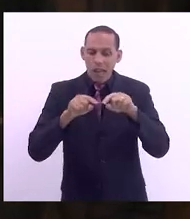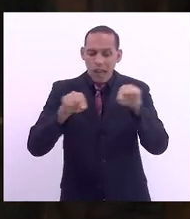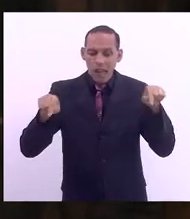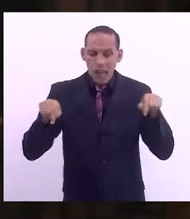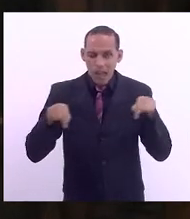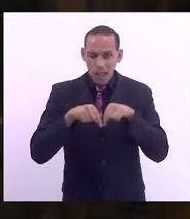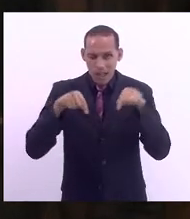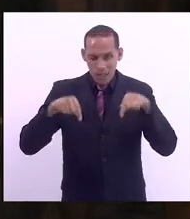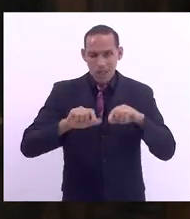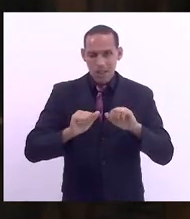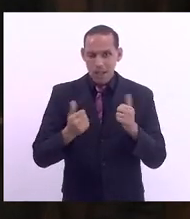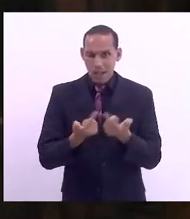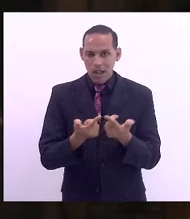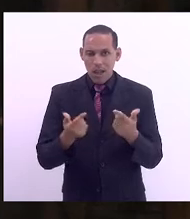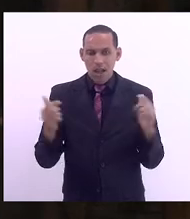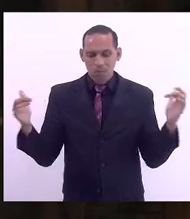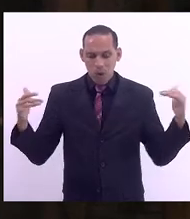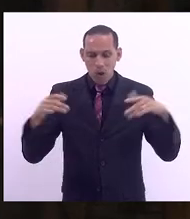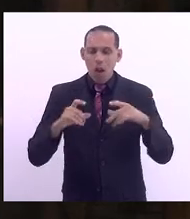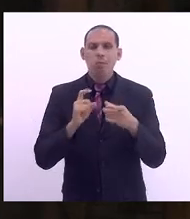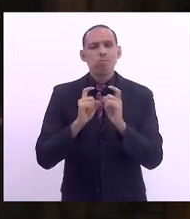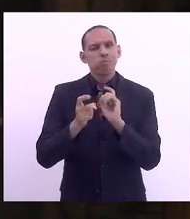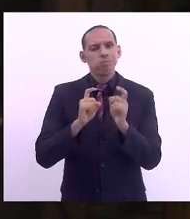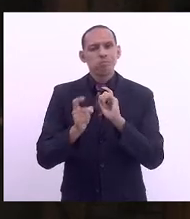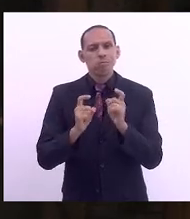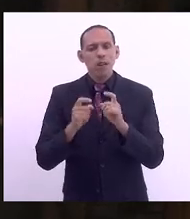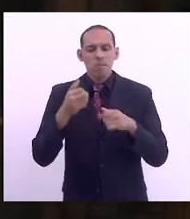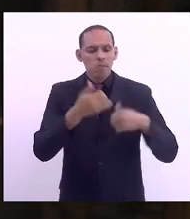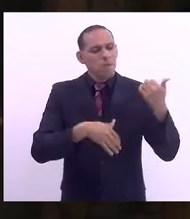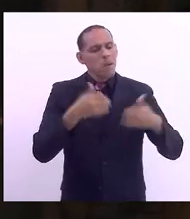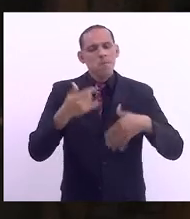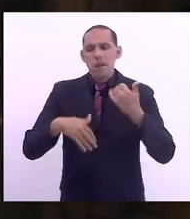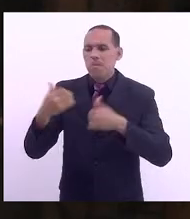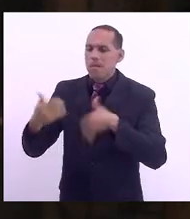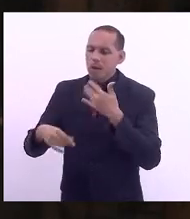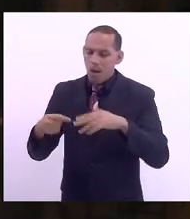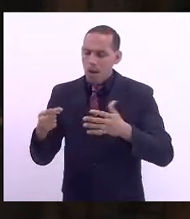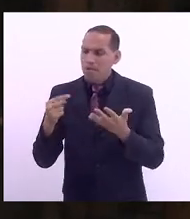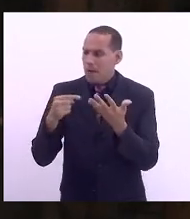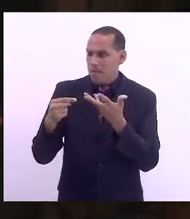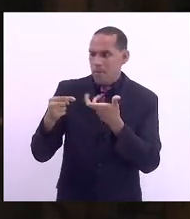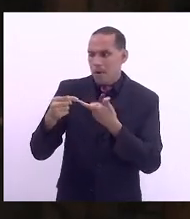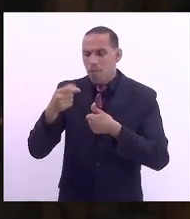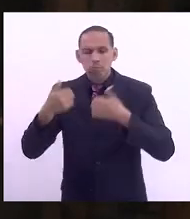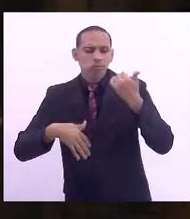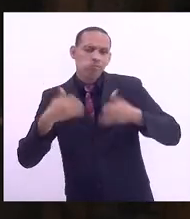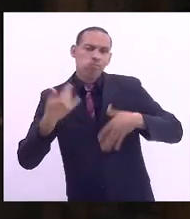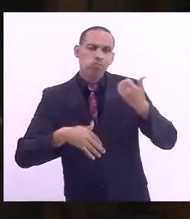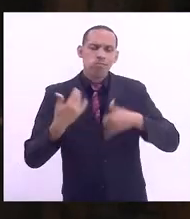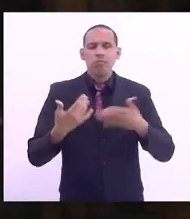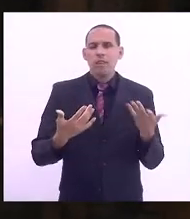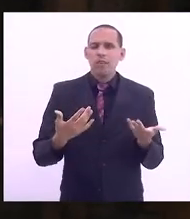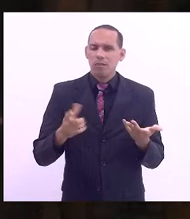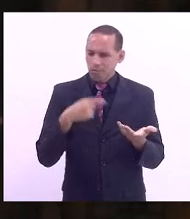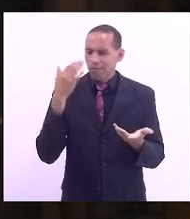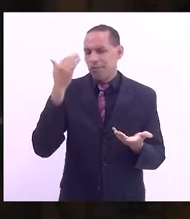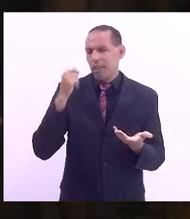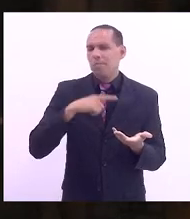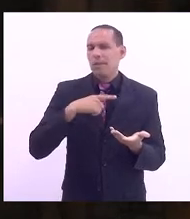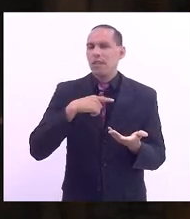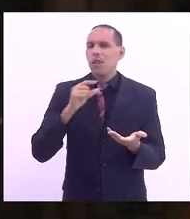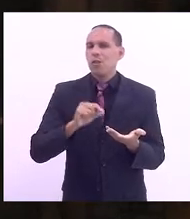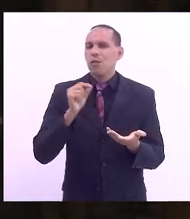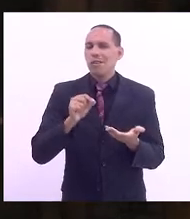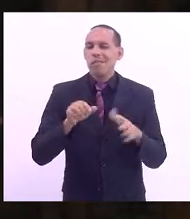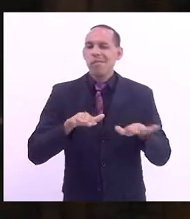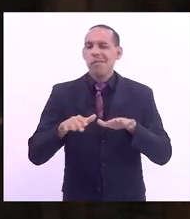LERJ. E nessa reunião a gente relatou os casos, né? E existe, como sabemos, e como o